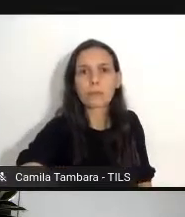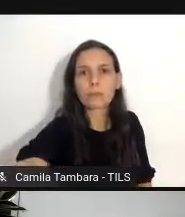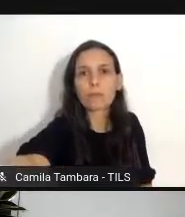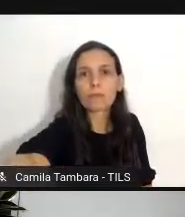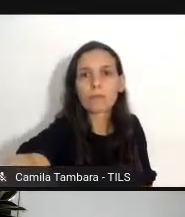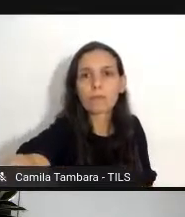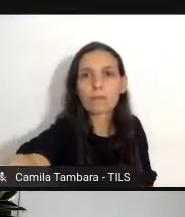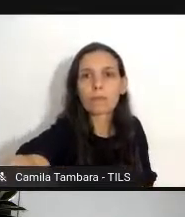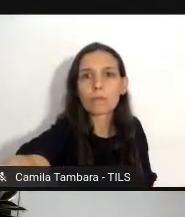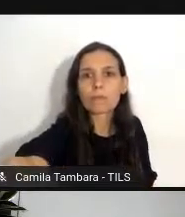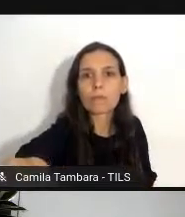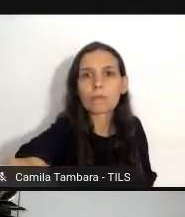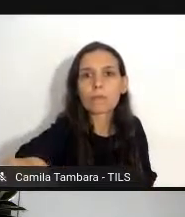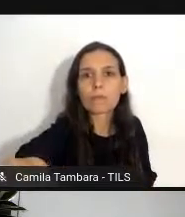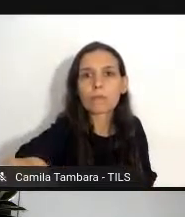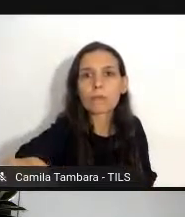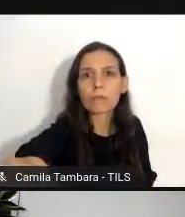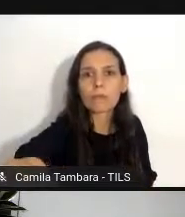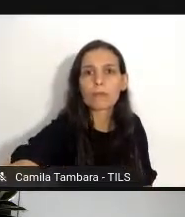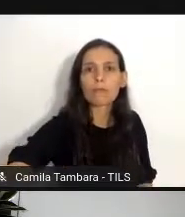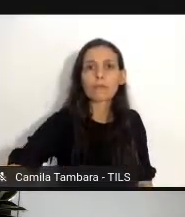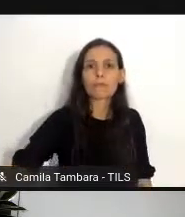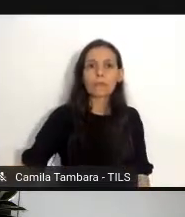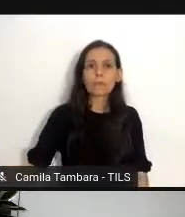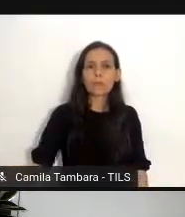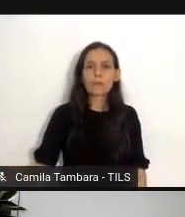fazer com que